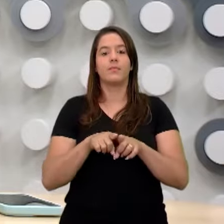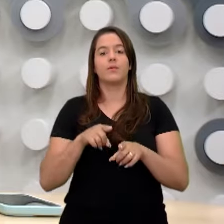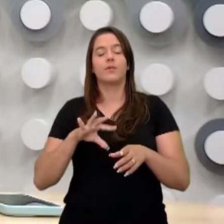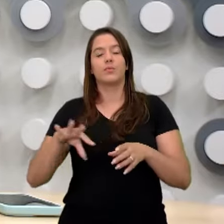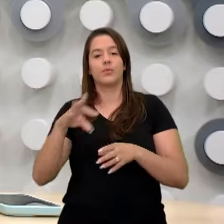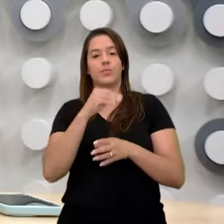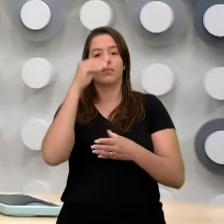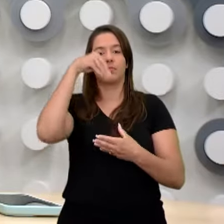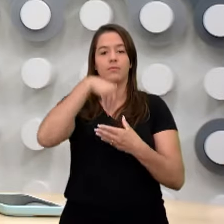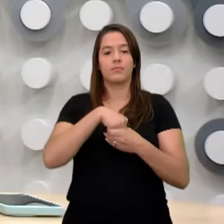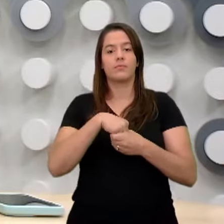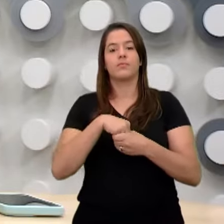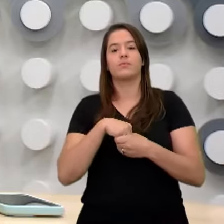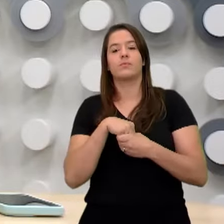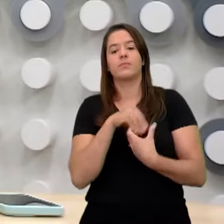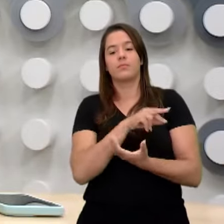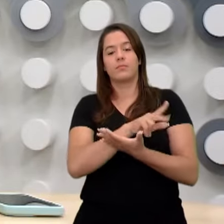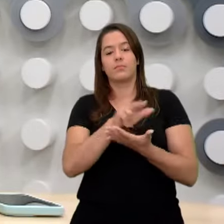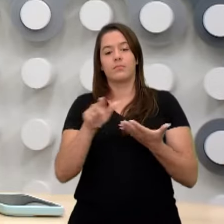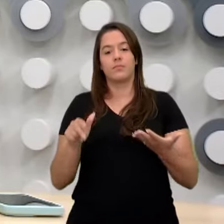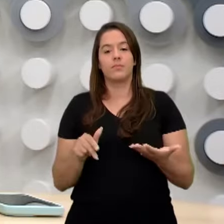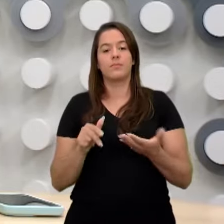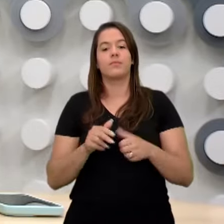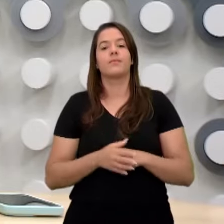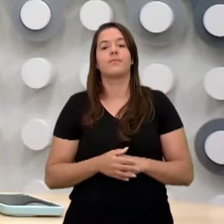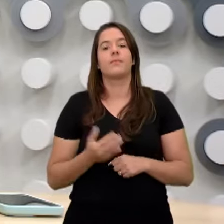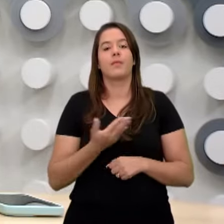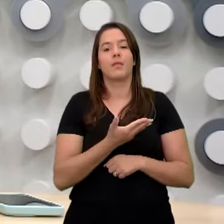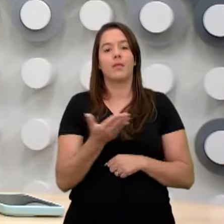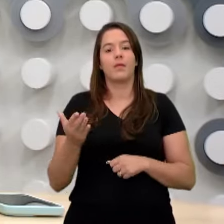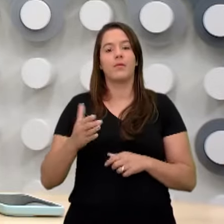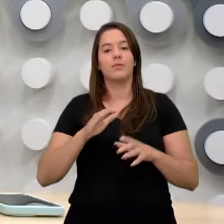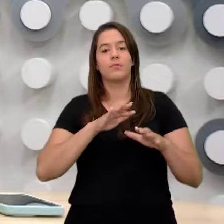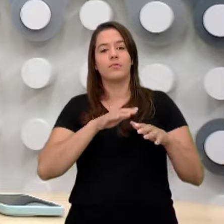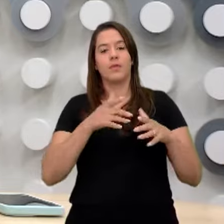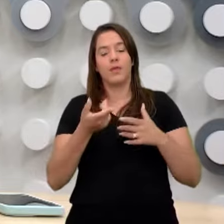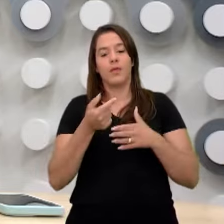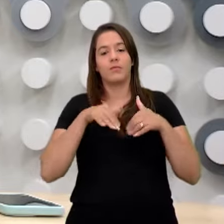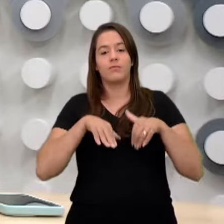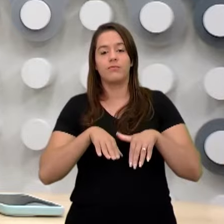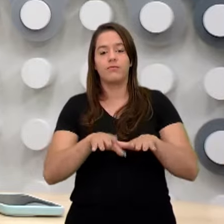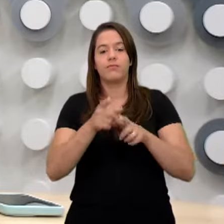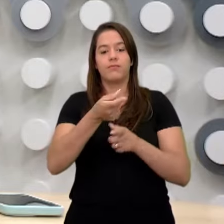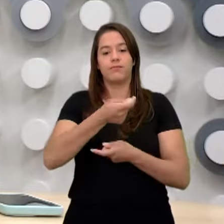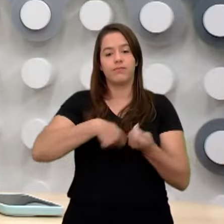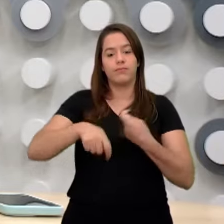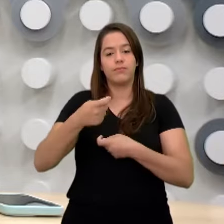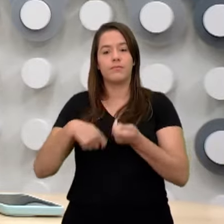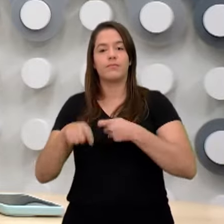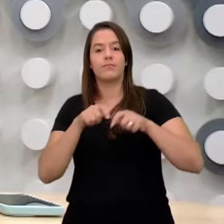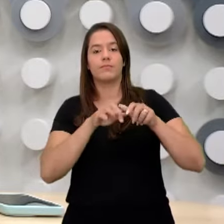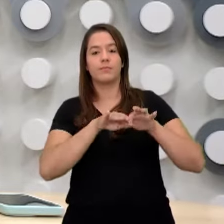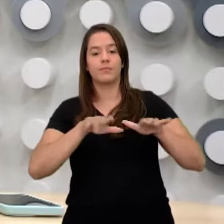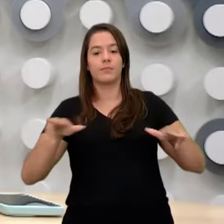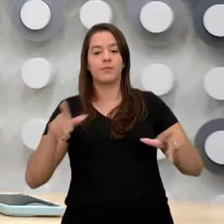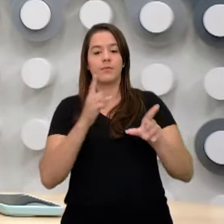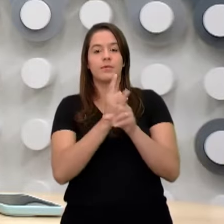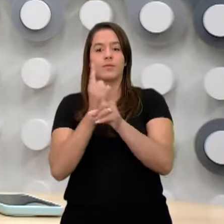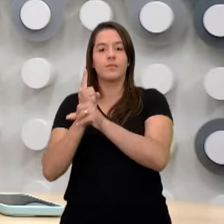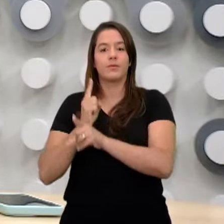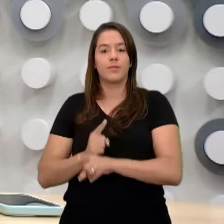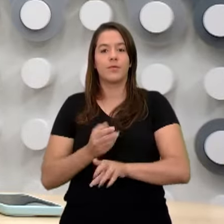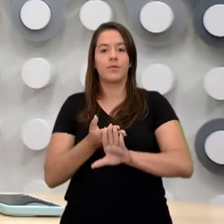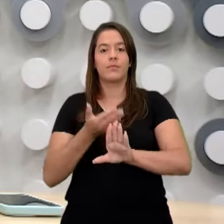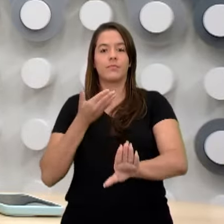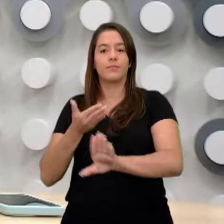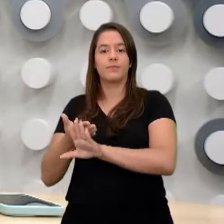interna, né, mostrando, né, o magma em convecção, estava mostrando lá as áreas onde está o encontro e afastamento de